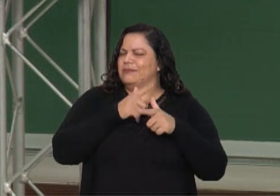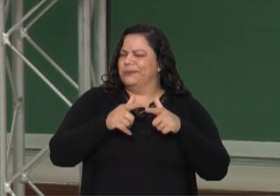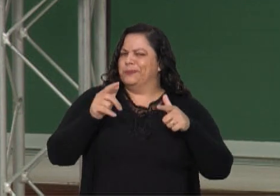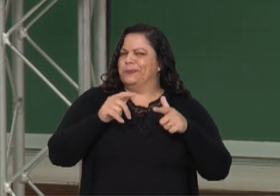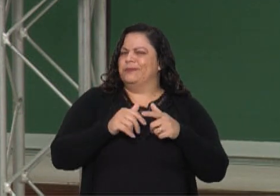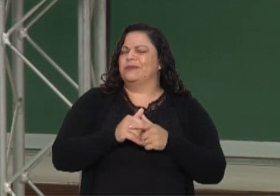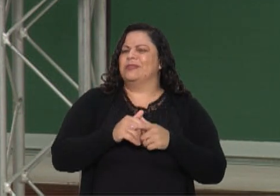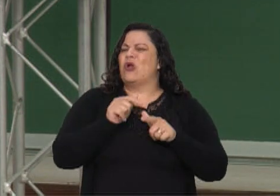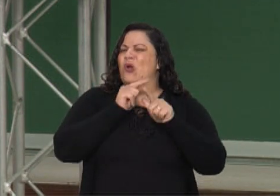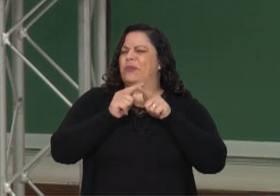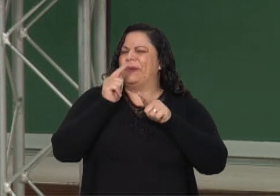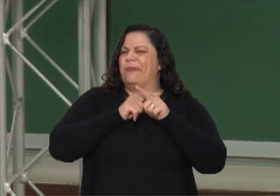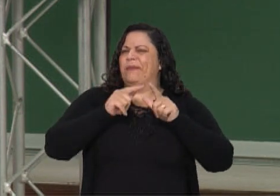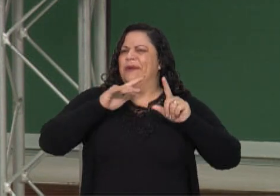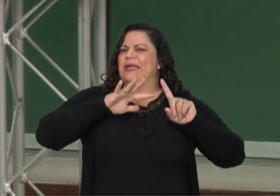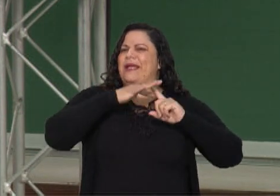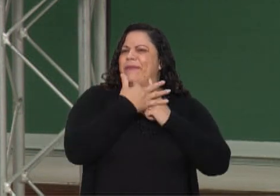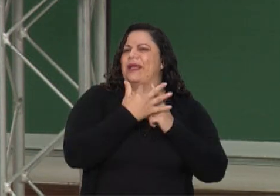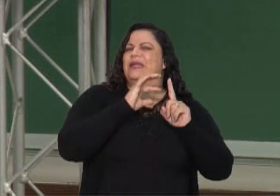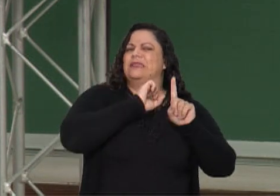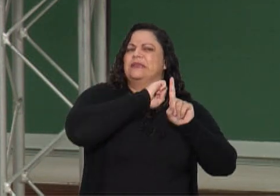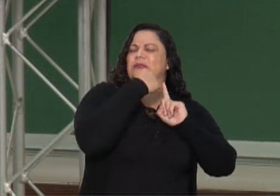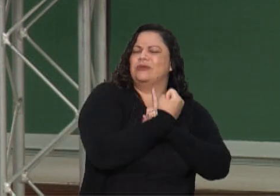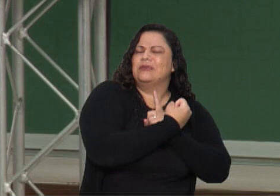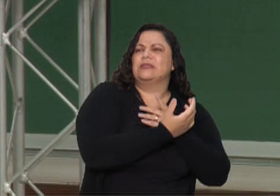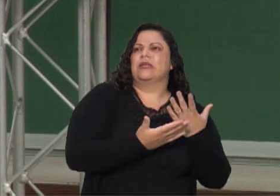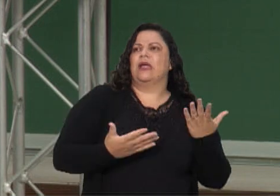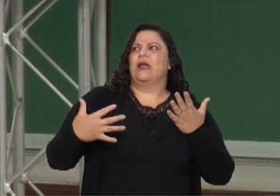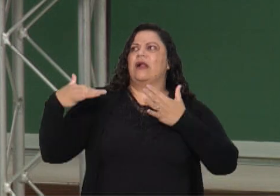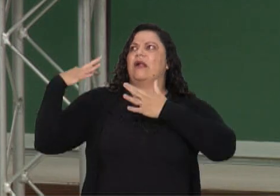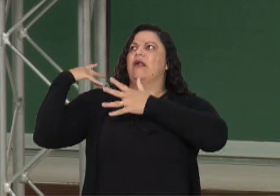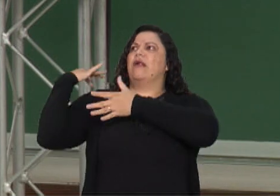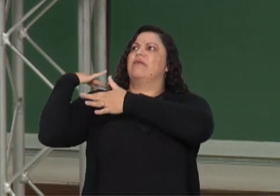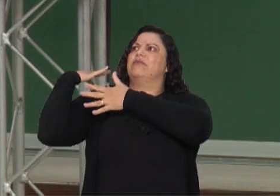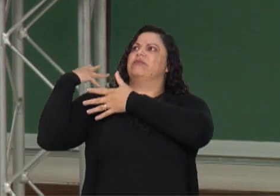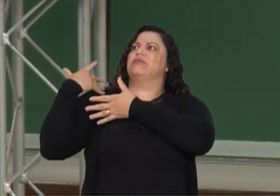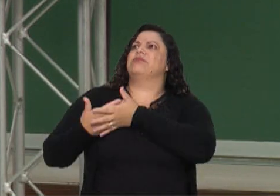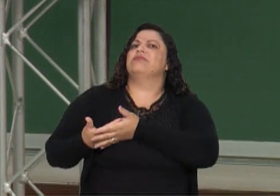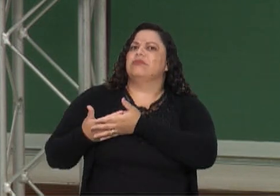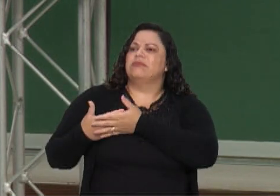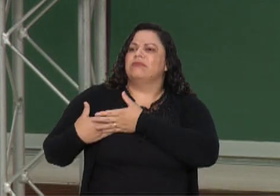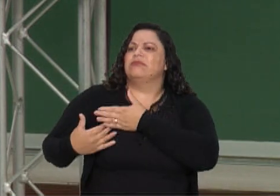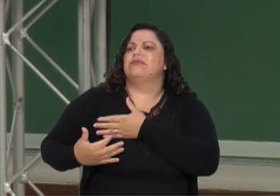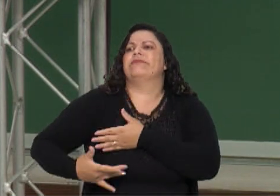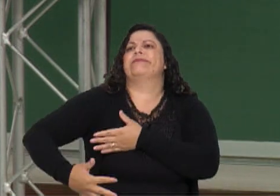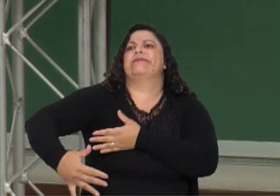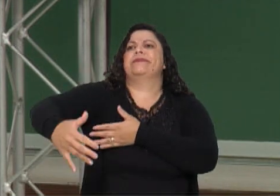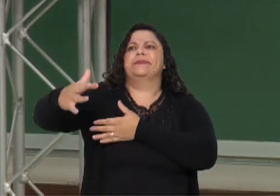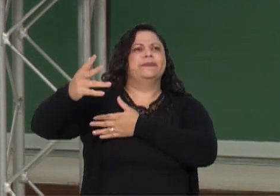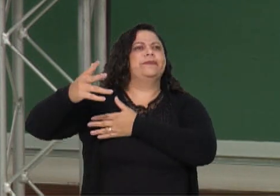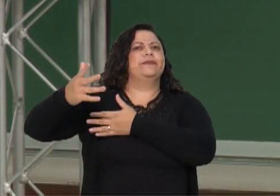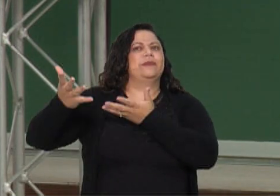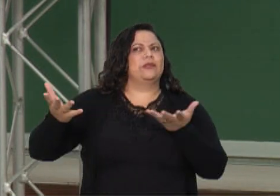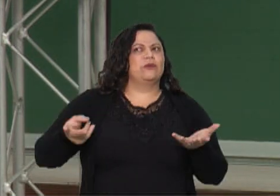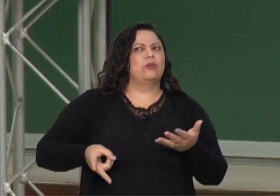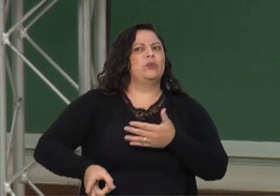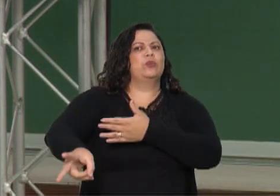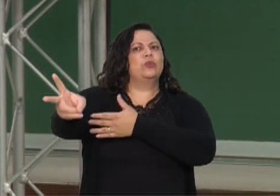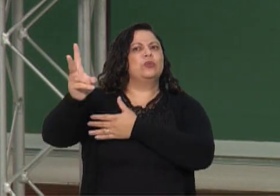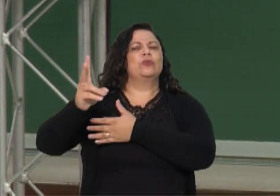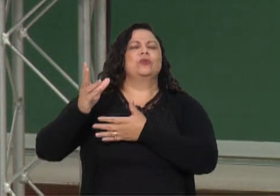são recorrentes desde essa época? Vemos, né? Infelizmente, certo? Por isso que a gente diz que quando a gente está falando